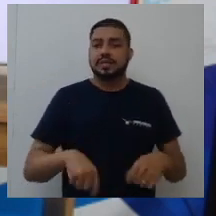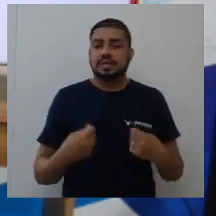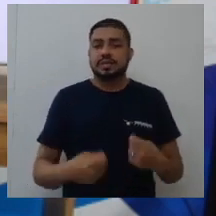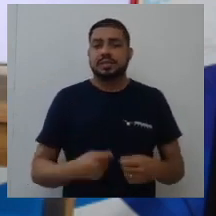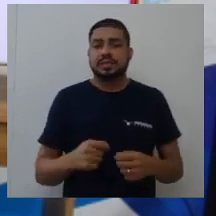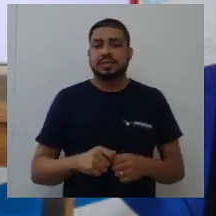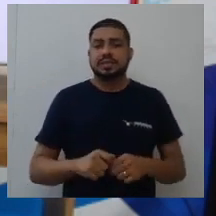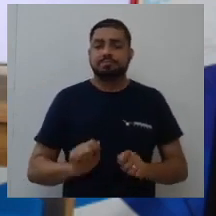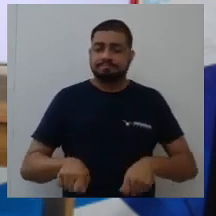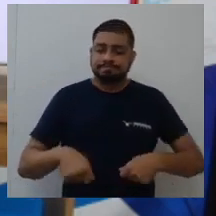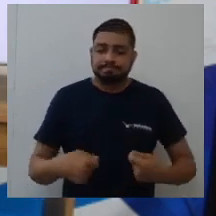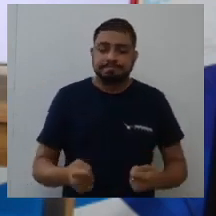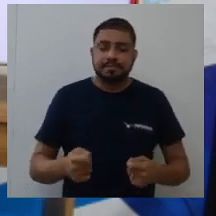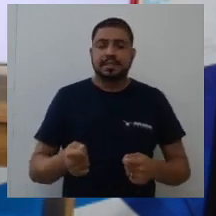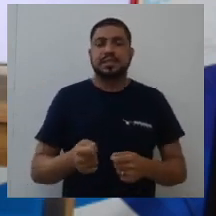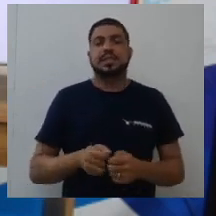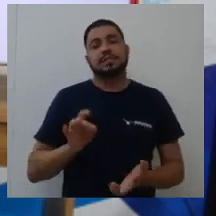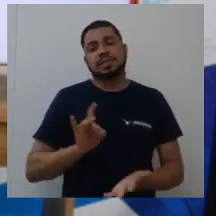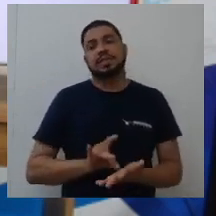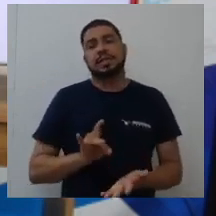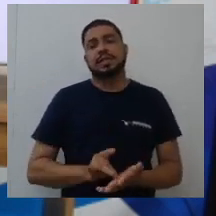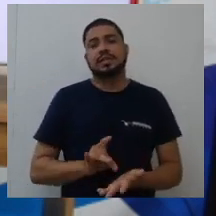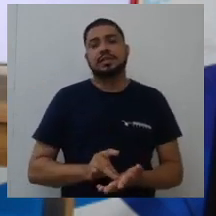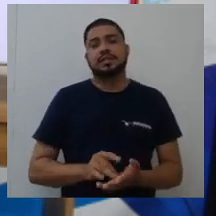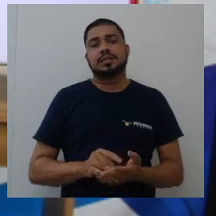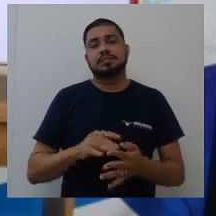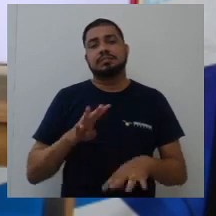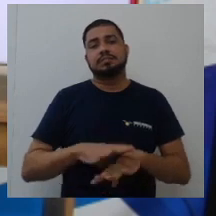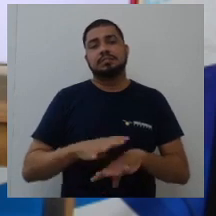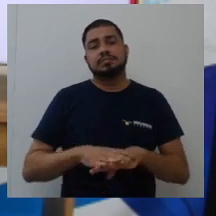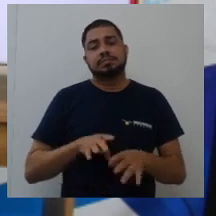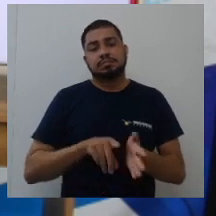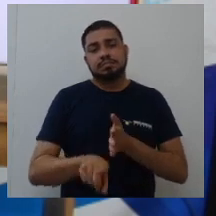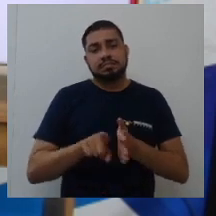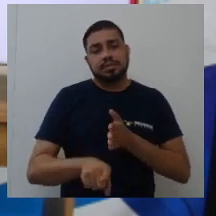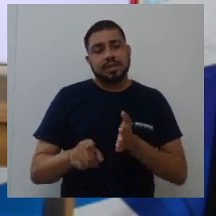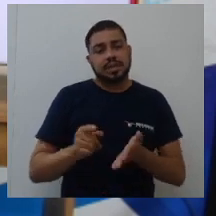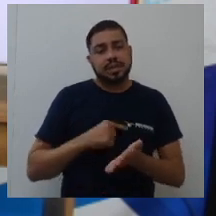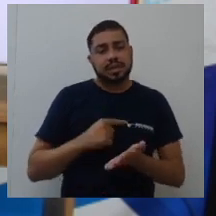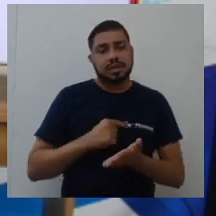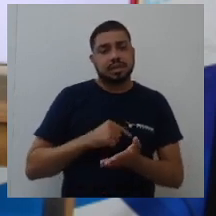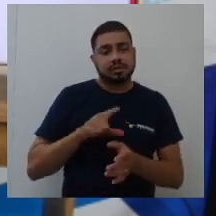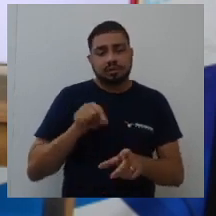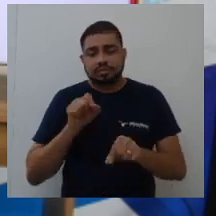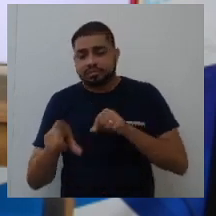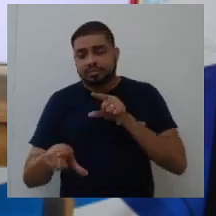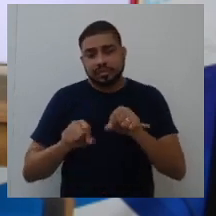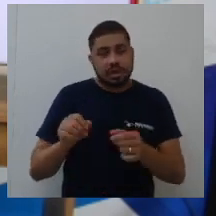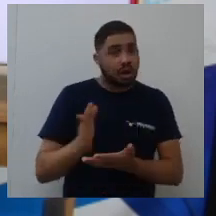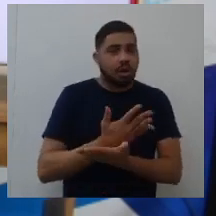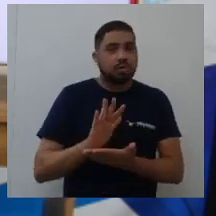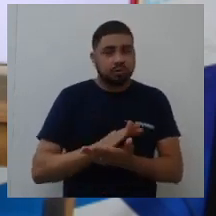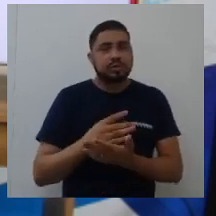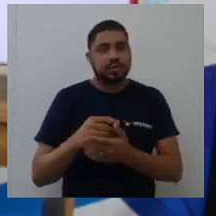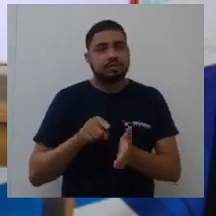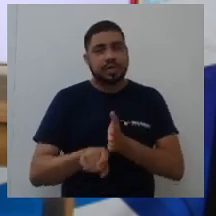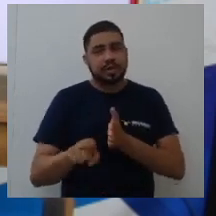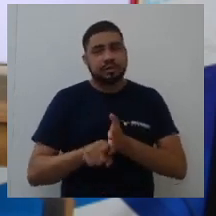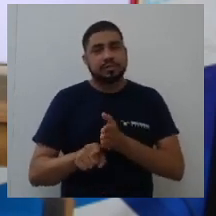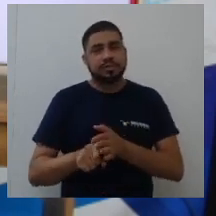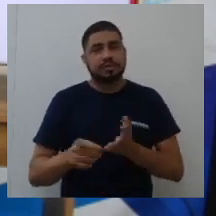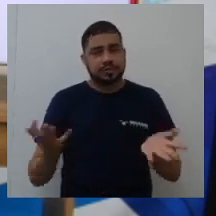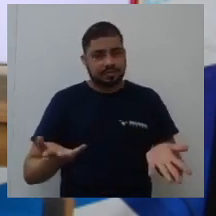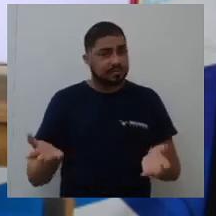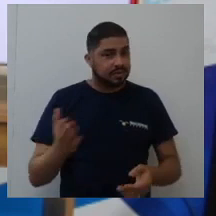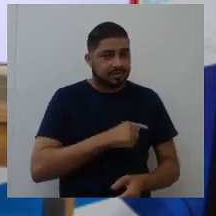se debruçar na realidade, nas questões matemáticas. Eu separei algumas questões aqui para a gente trabalhar um pouco aqui.